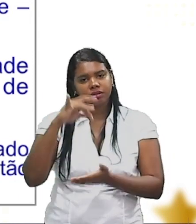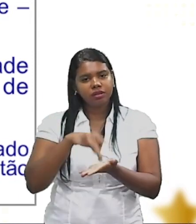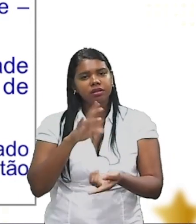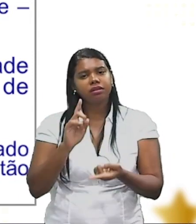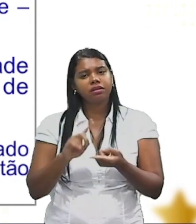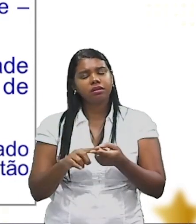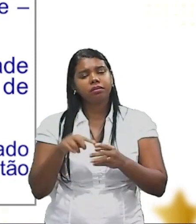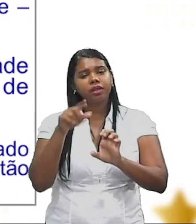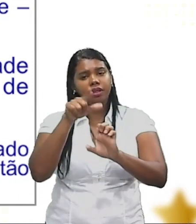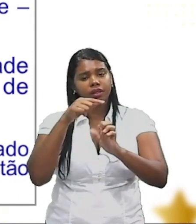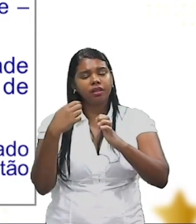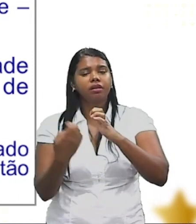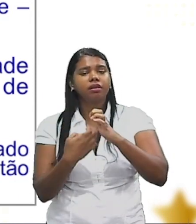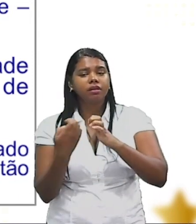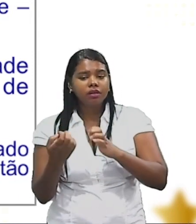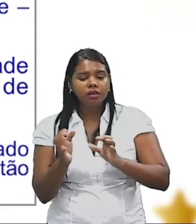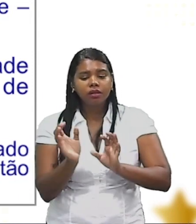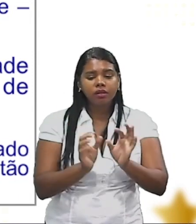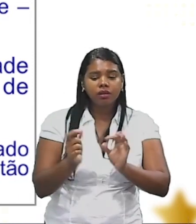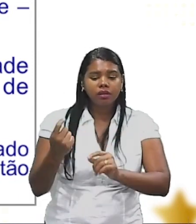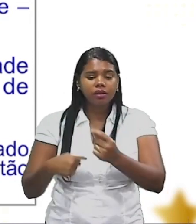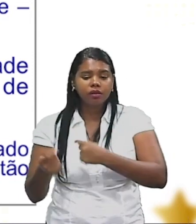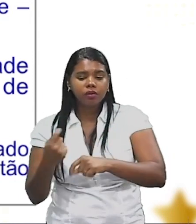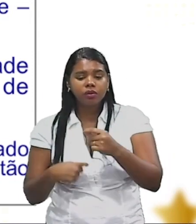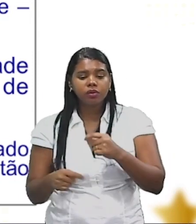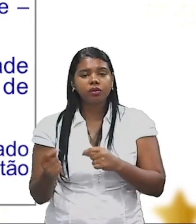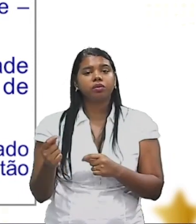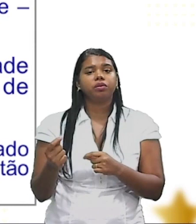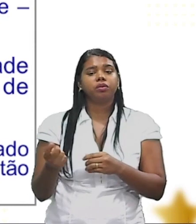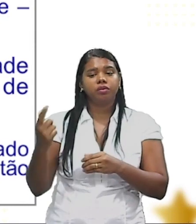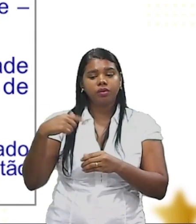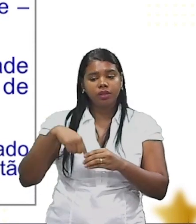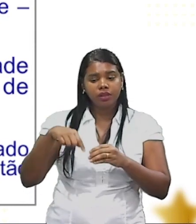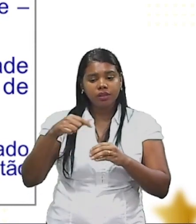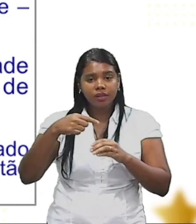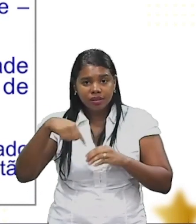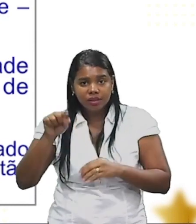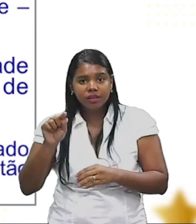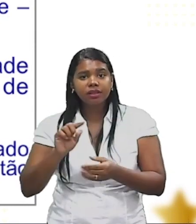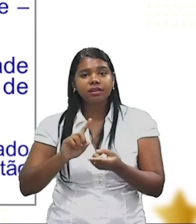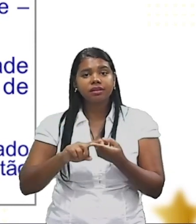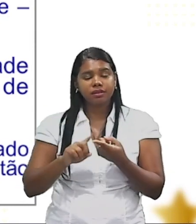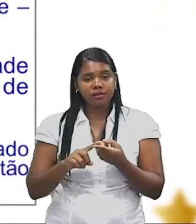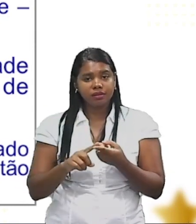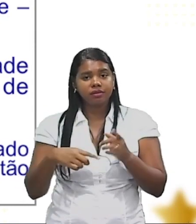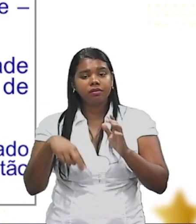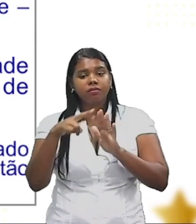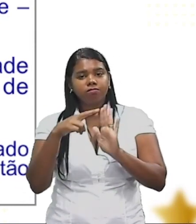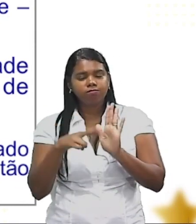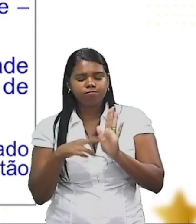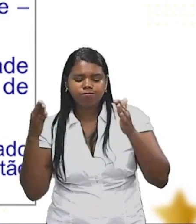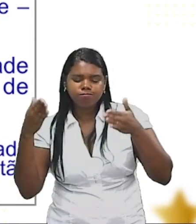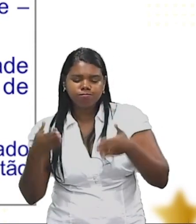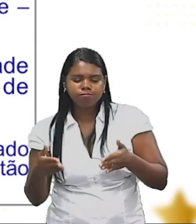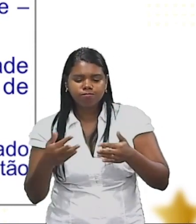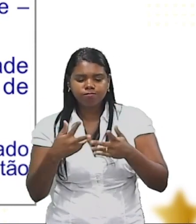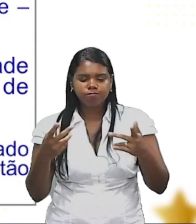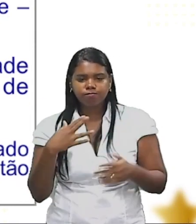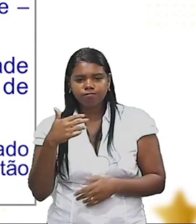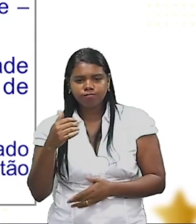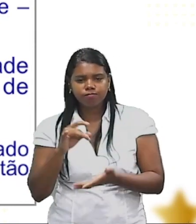com que as empresas elas tenham controle de tudo que entra, tudo que sai, principalmente as normas voltadas à qualidade,